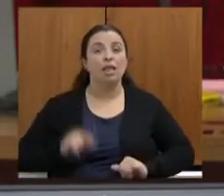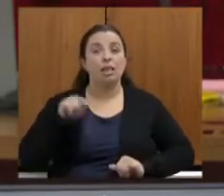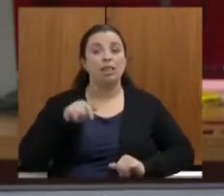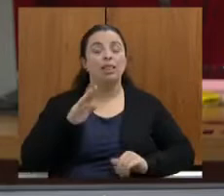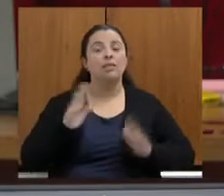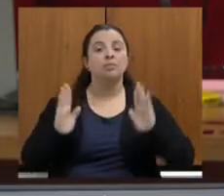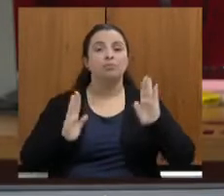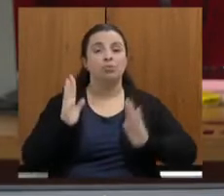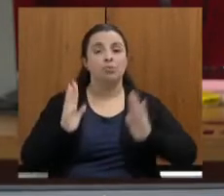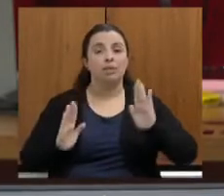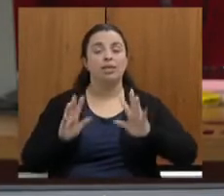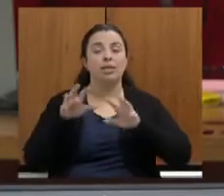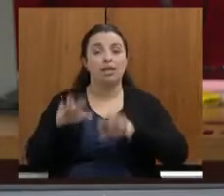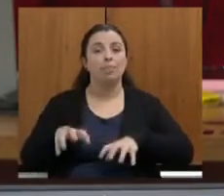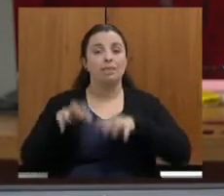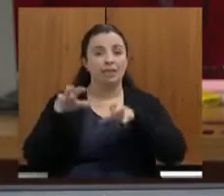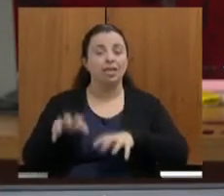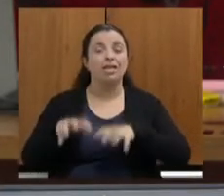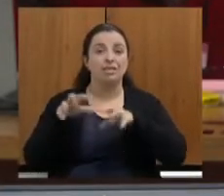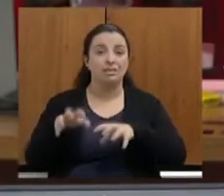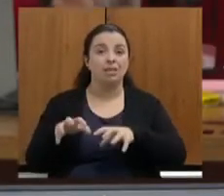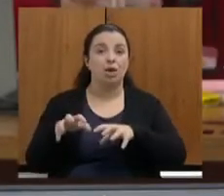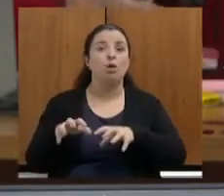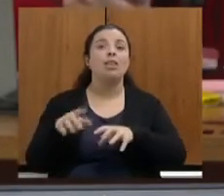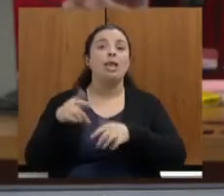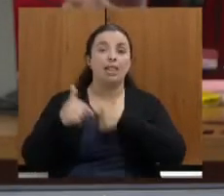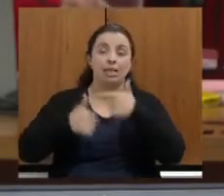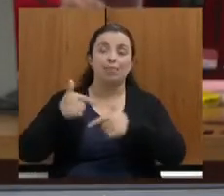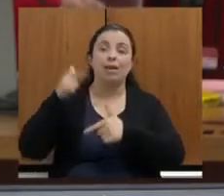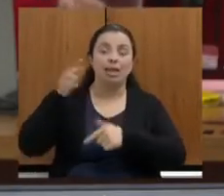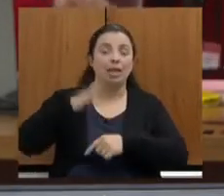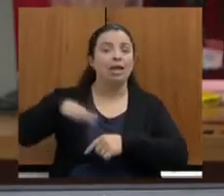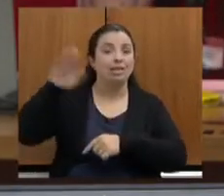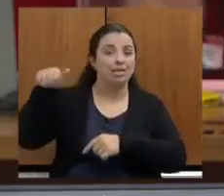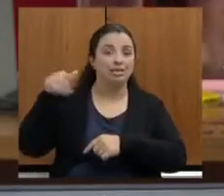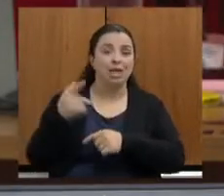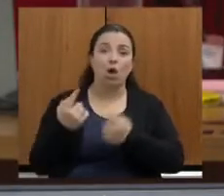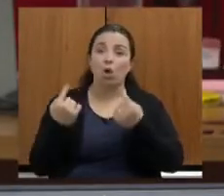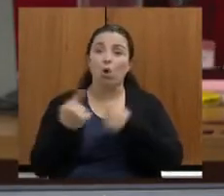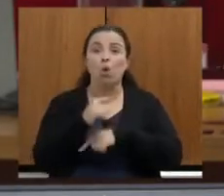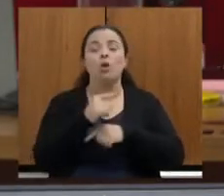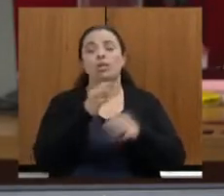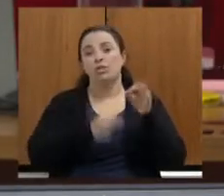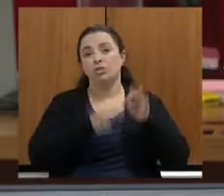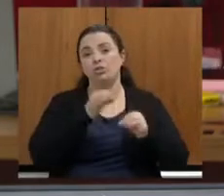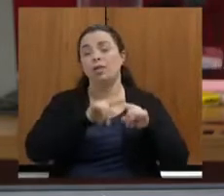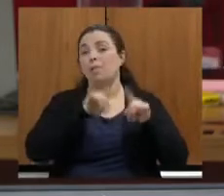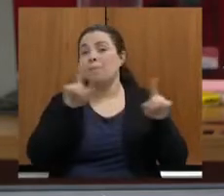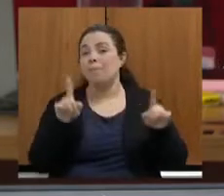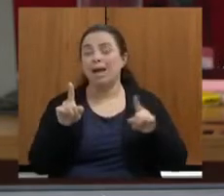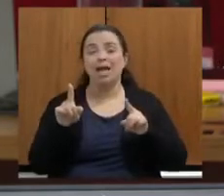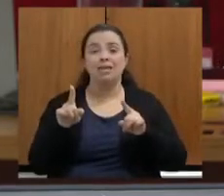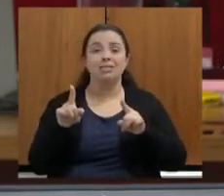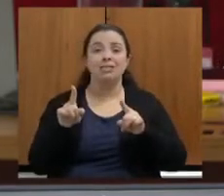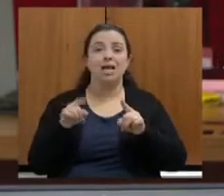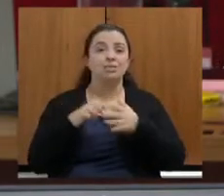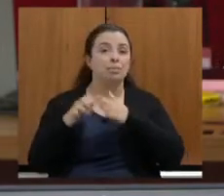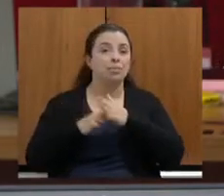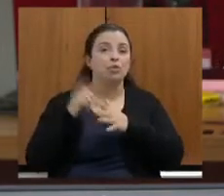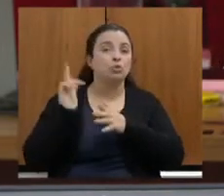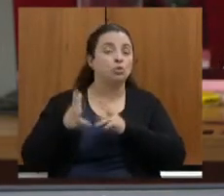mesmo contra a justiça atuado na retirada do minério de lá são muitos caminhões passando por lá